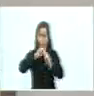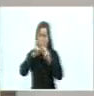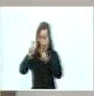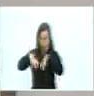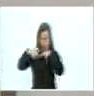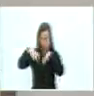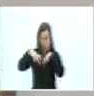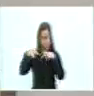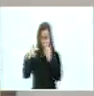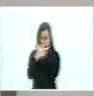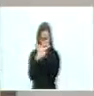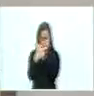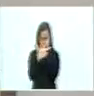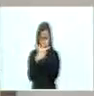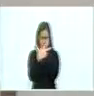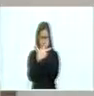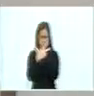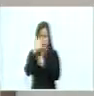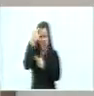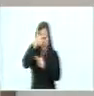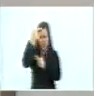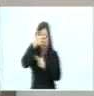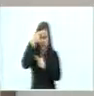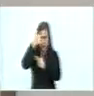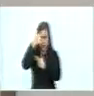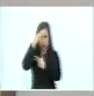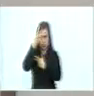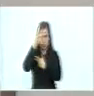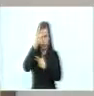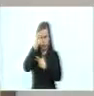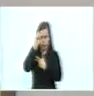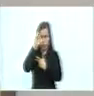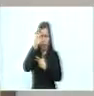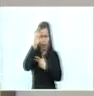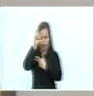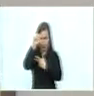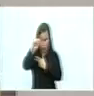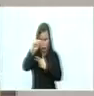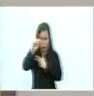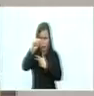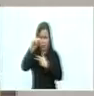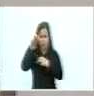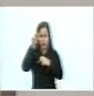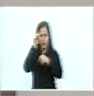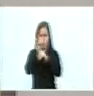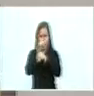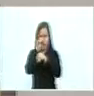Federal de Viçosa, o segundo fórum de vigilância,